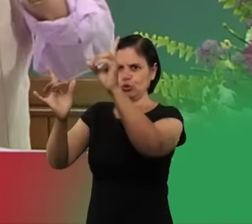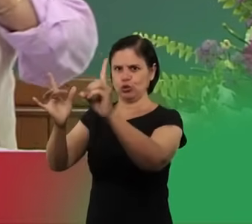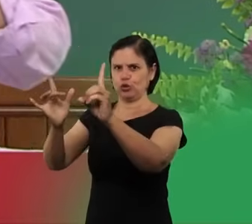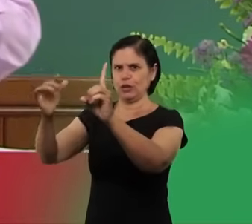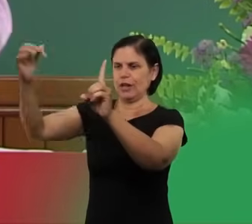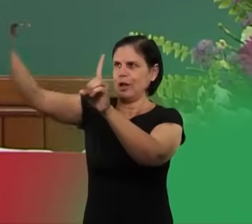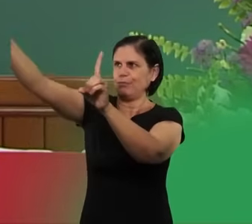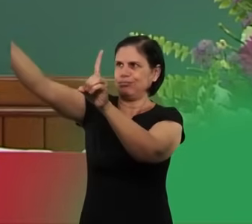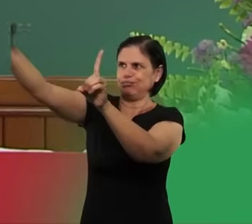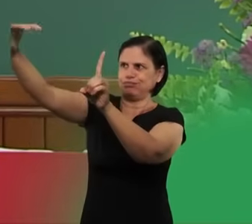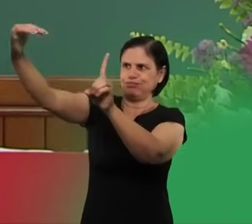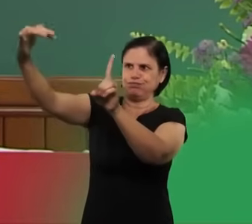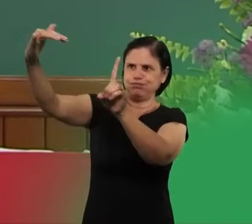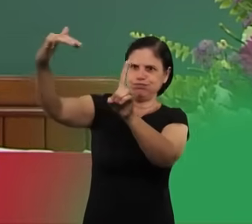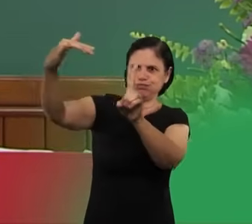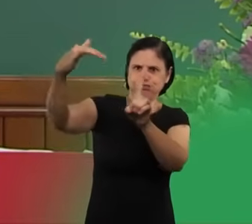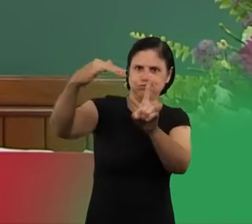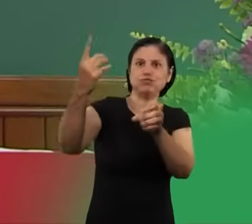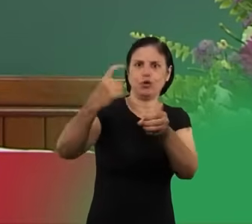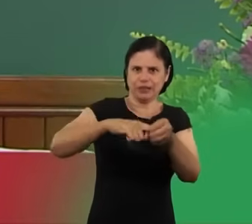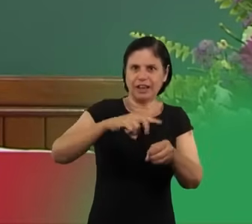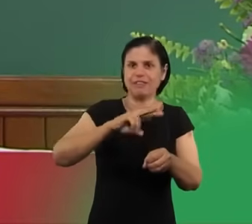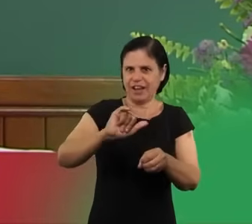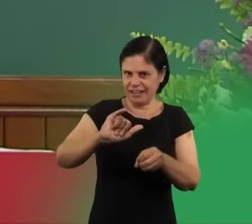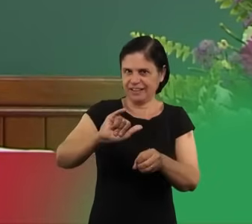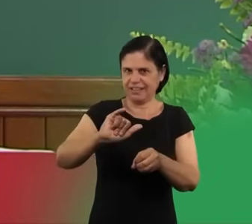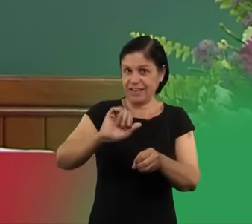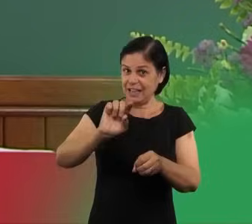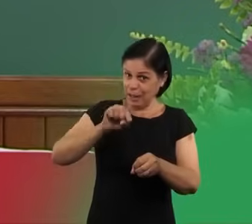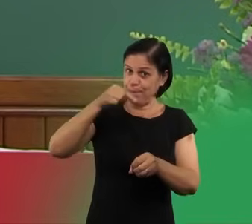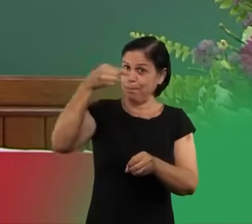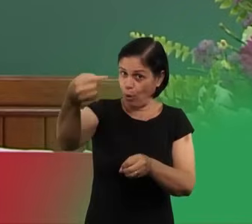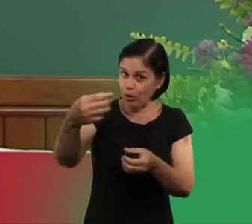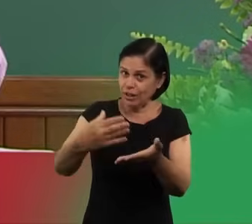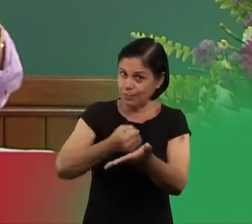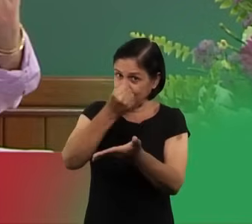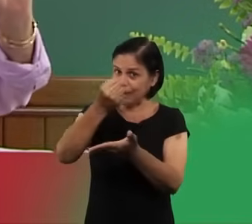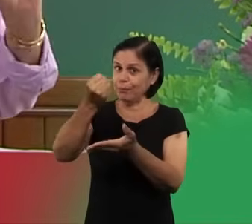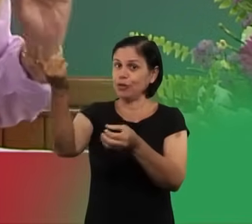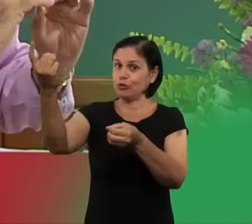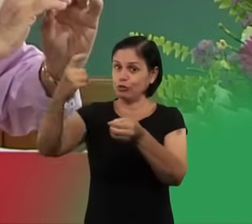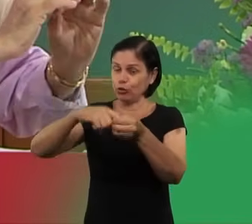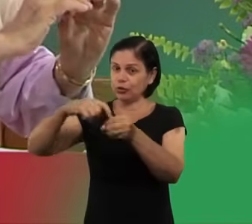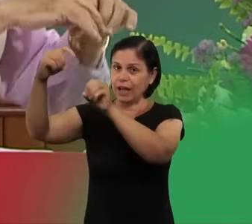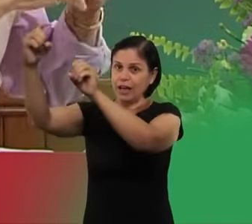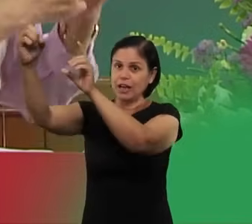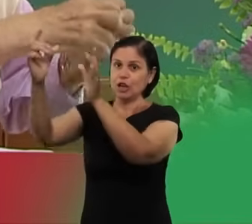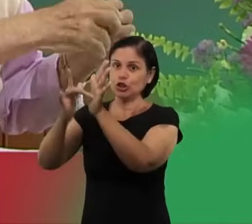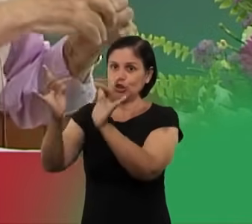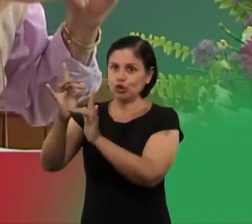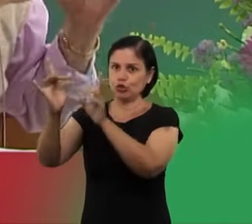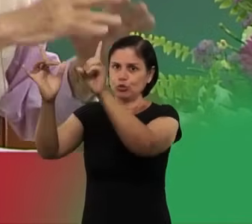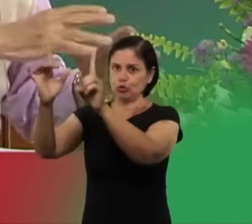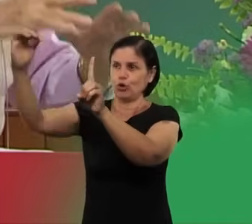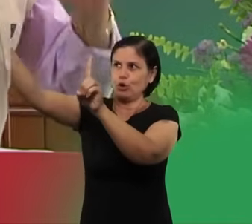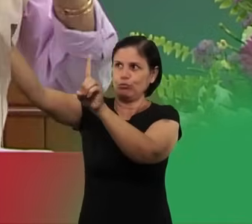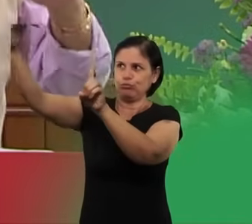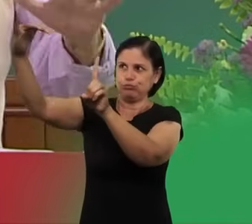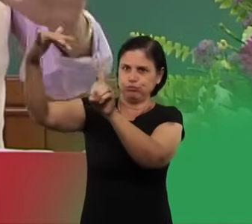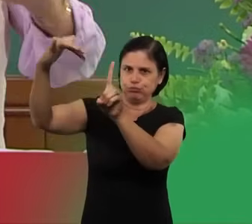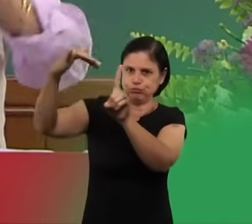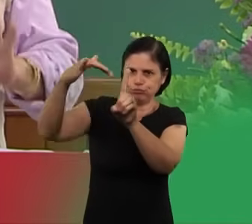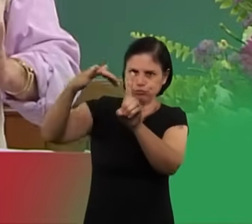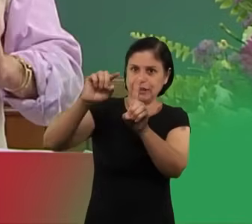milenar. Não vamos passar disso, porque não vai nos interessar, porque esse fato se dará depois